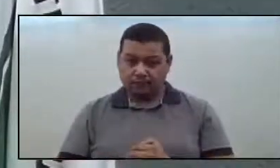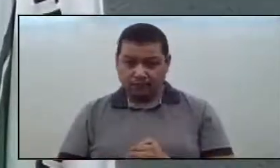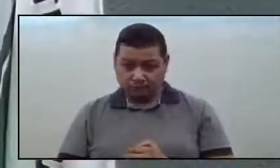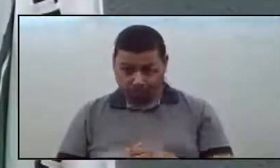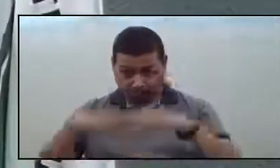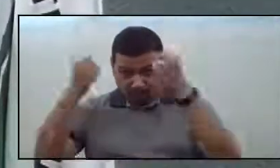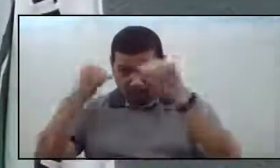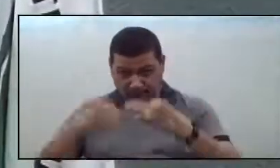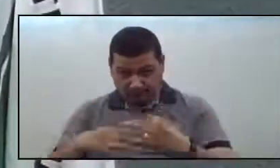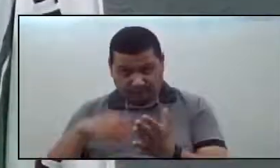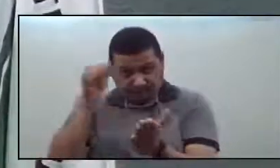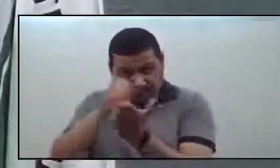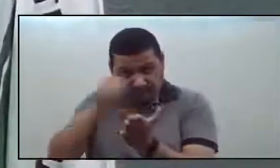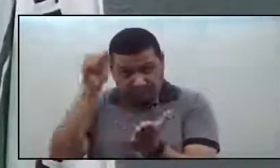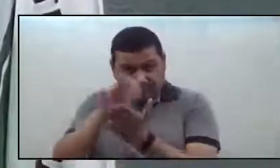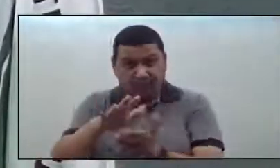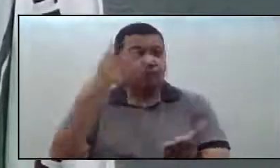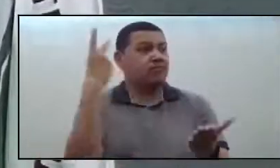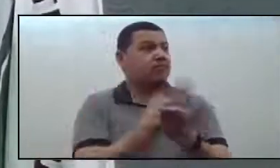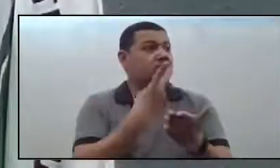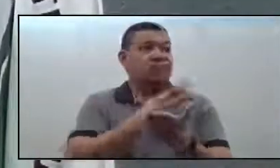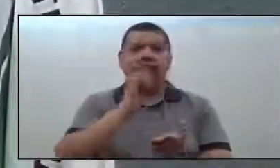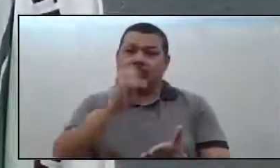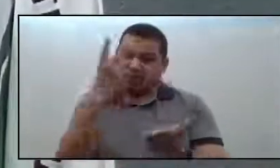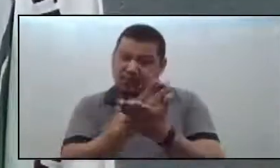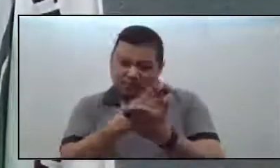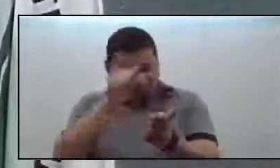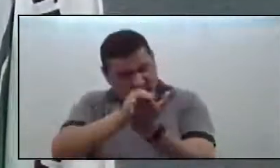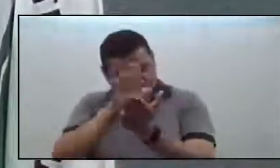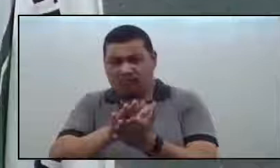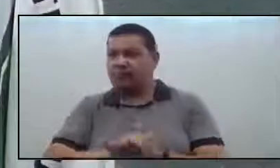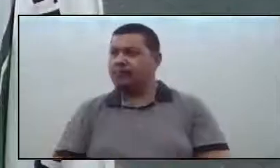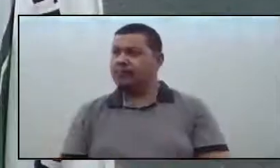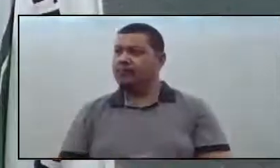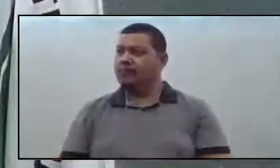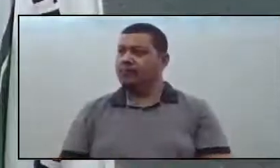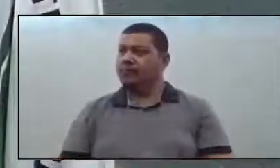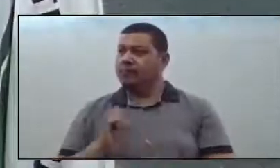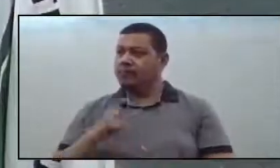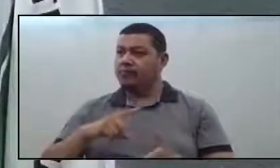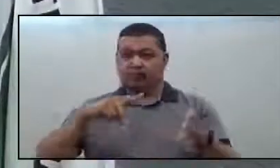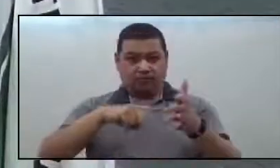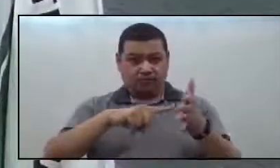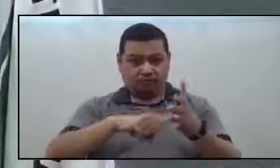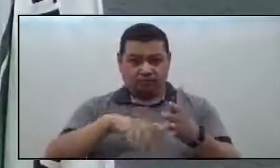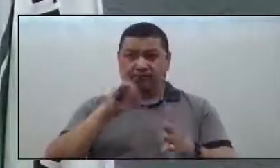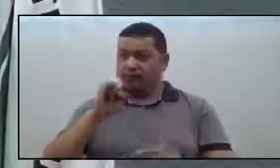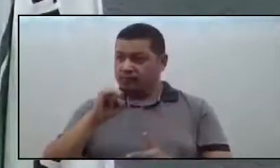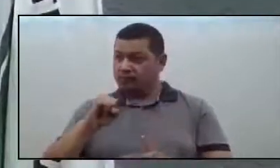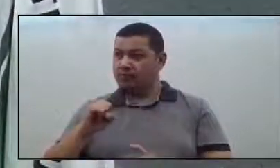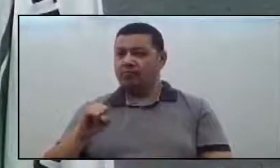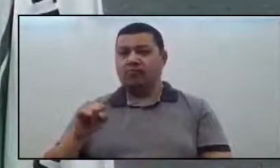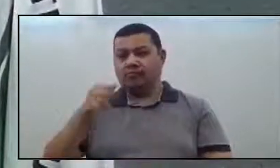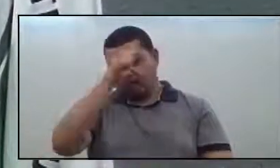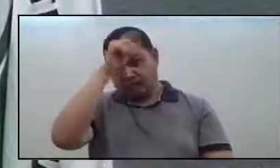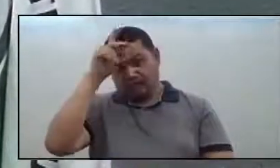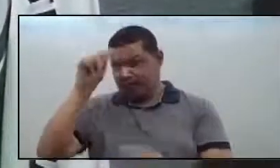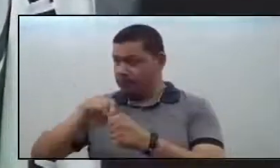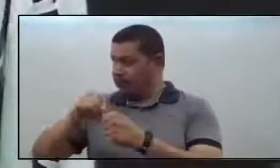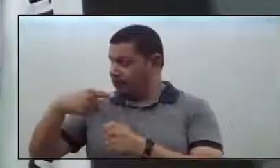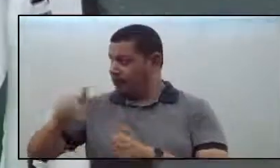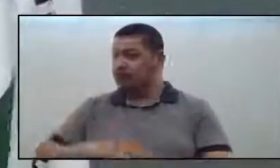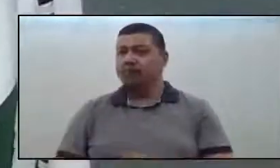fazer pagar o errado. Tanto quem denunciou, tanto quem o prefeito colocou lá.